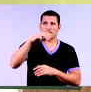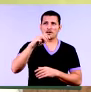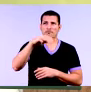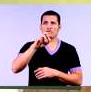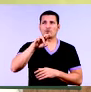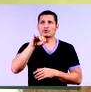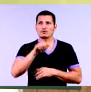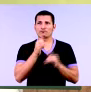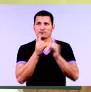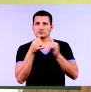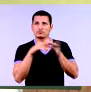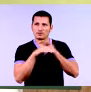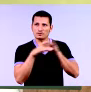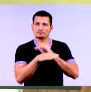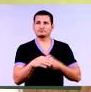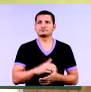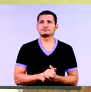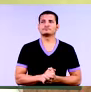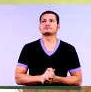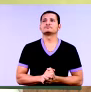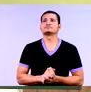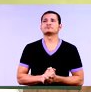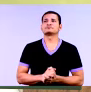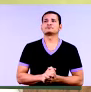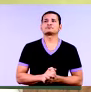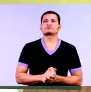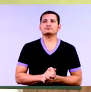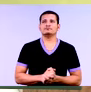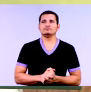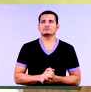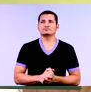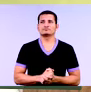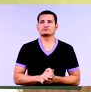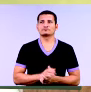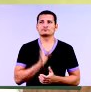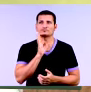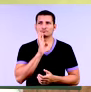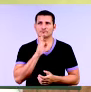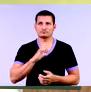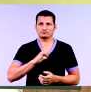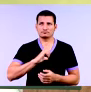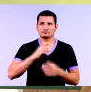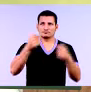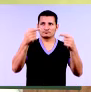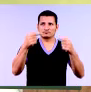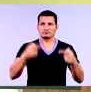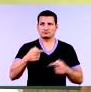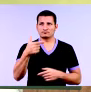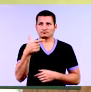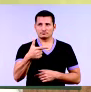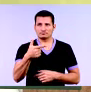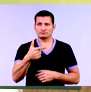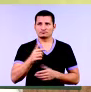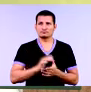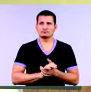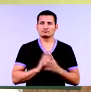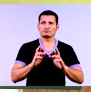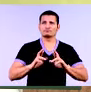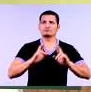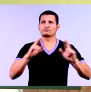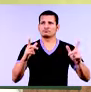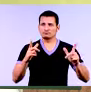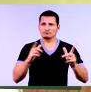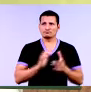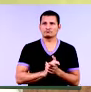informações em tempo de execução. Legal. E aí a gente tem agora na questão 2, qual a principal diferença entre um